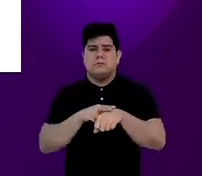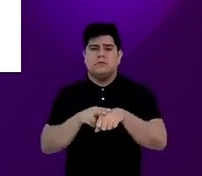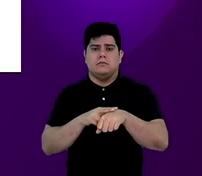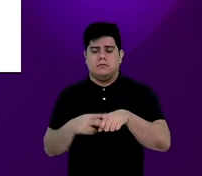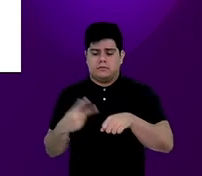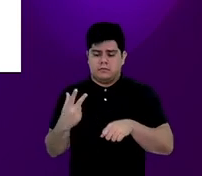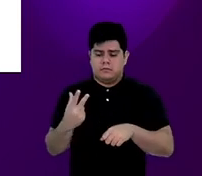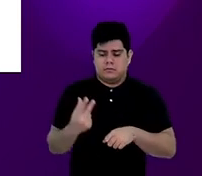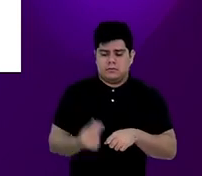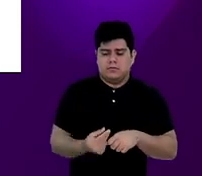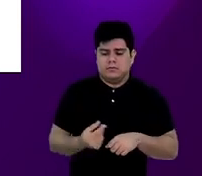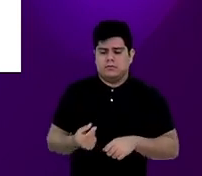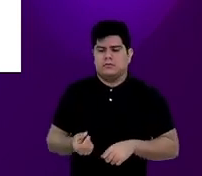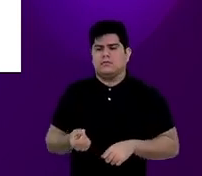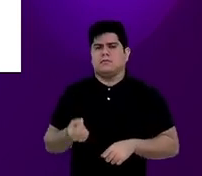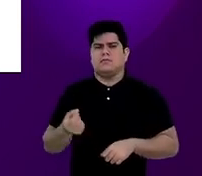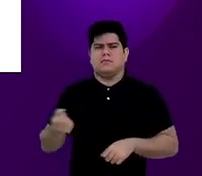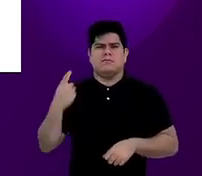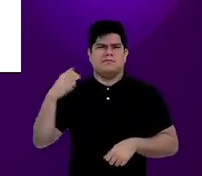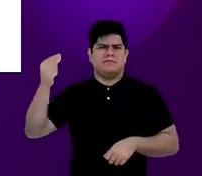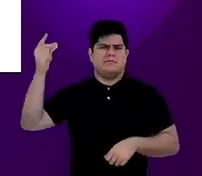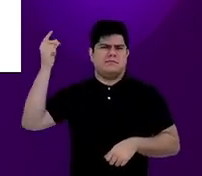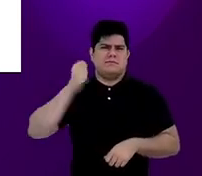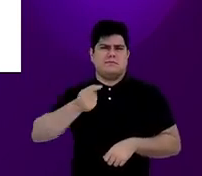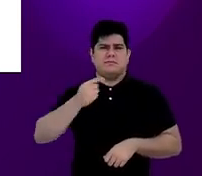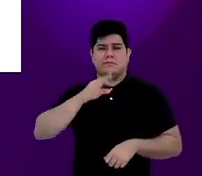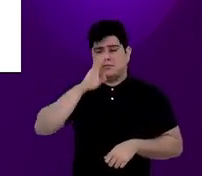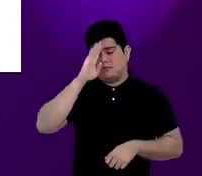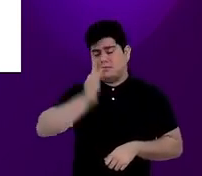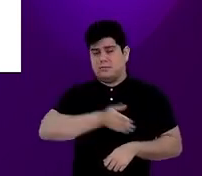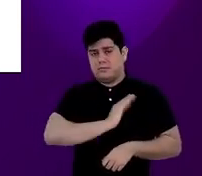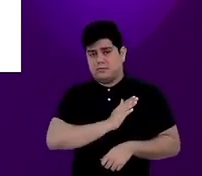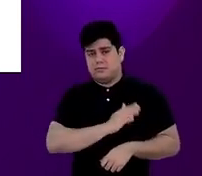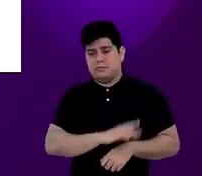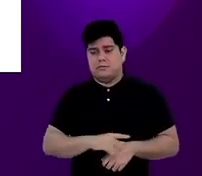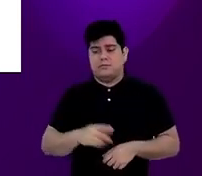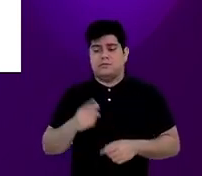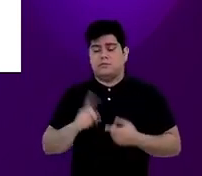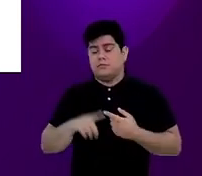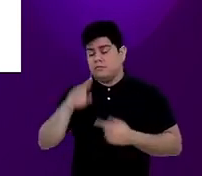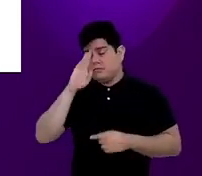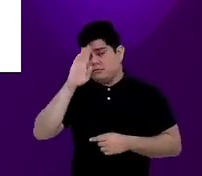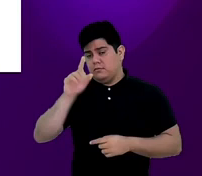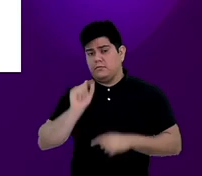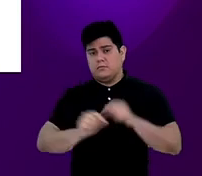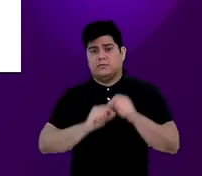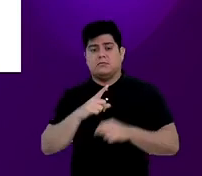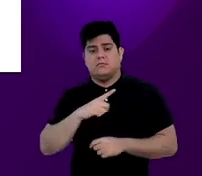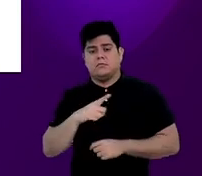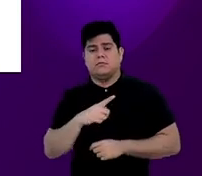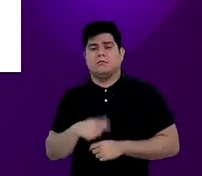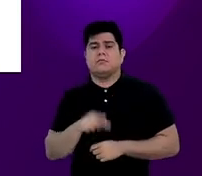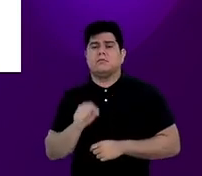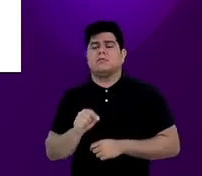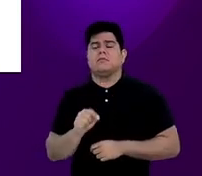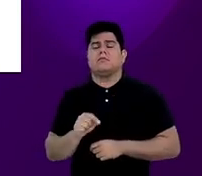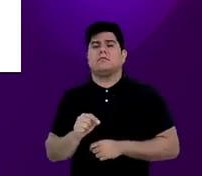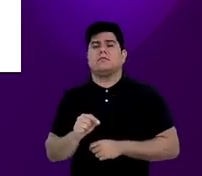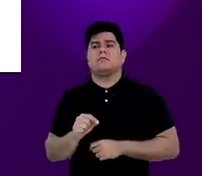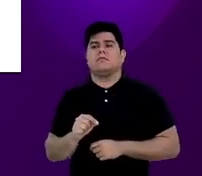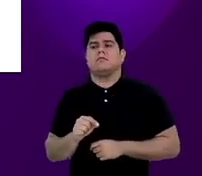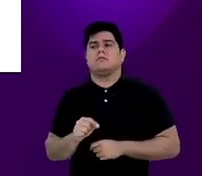que uma medicação já antiga, utilizada inicialmente na cardiologia e na oftalmologia, mas especificamente tem que ter